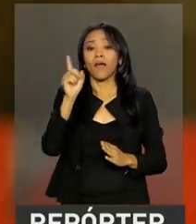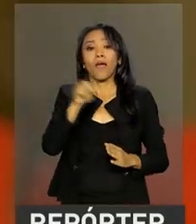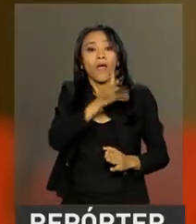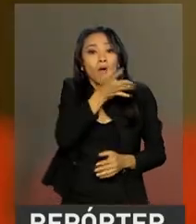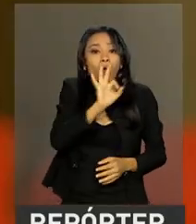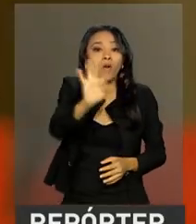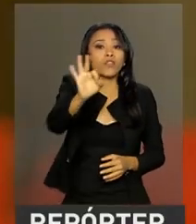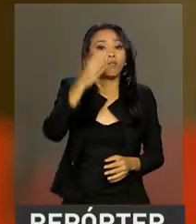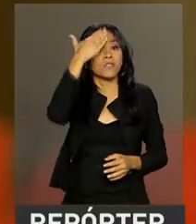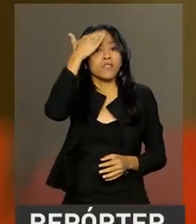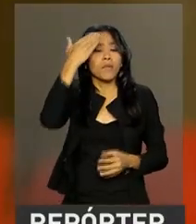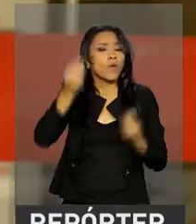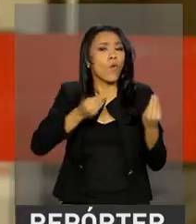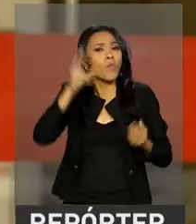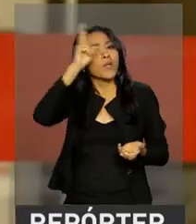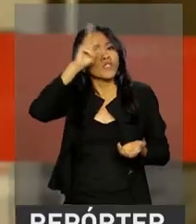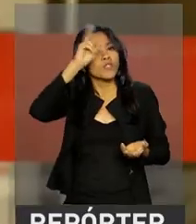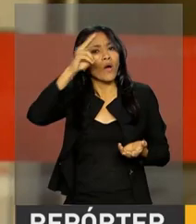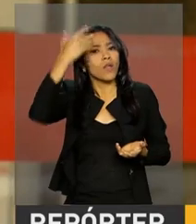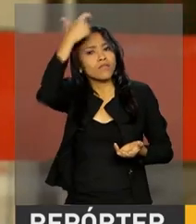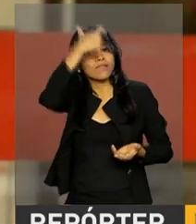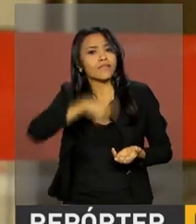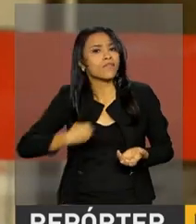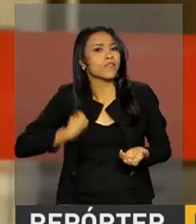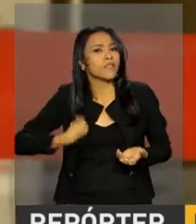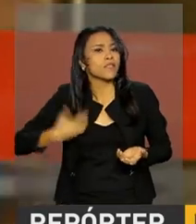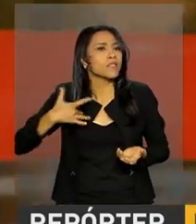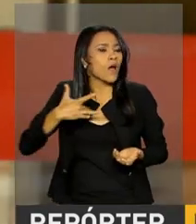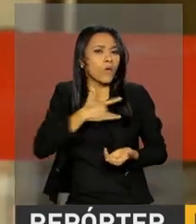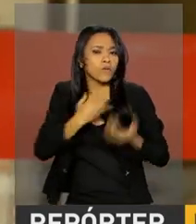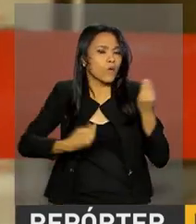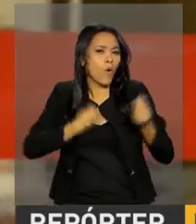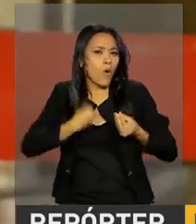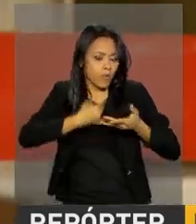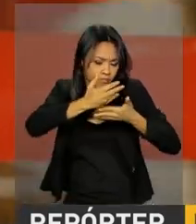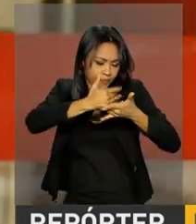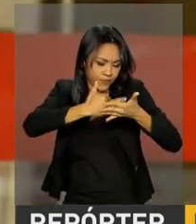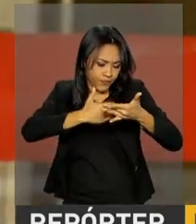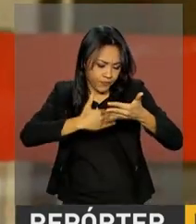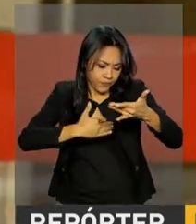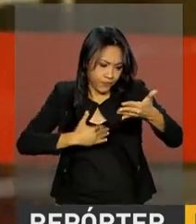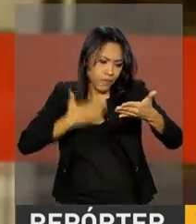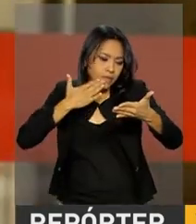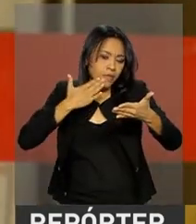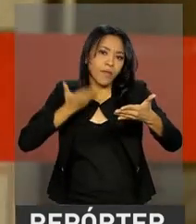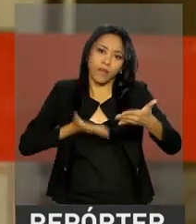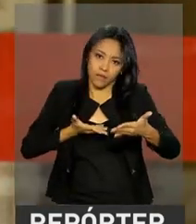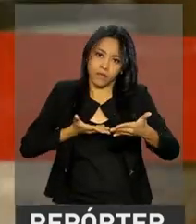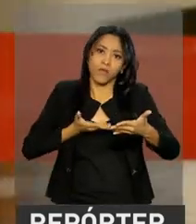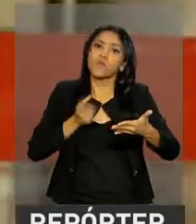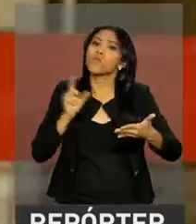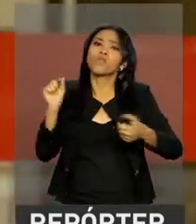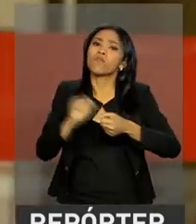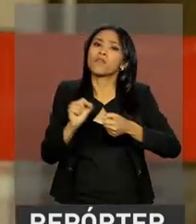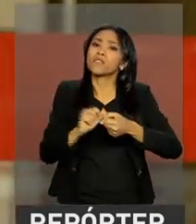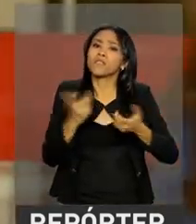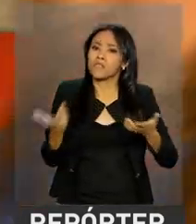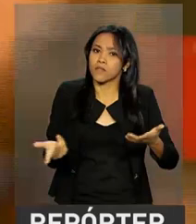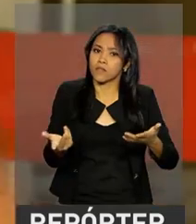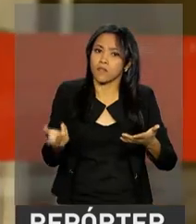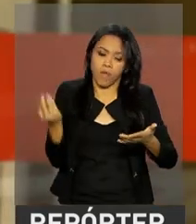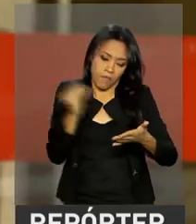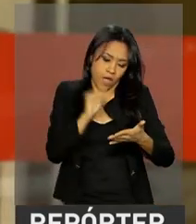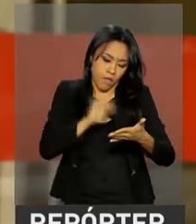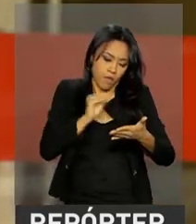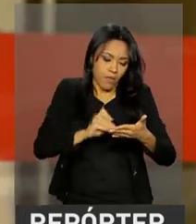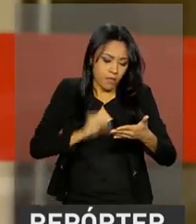seu próprio histórico de saúde. É muito importante para nós sabermos melhor o que está acontecendo com a gente, o que estão fazendo com a gente, para a